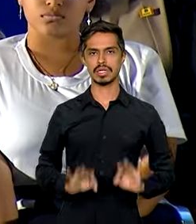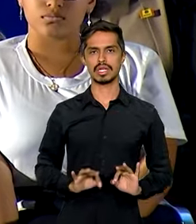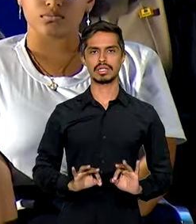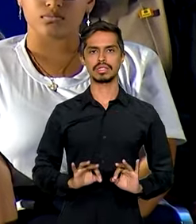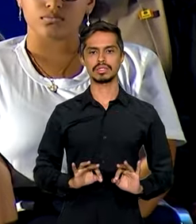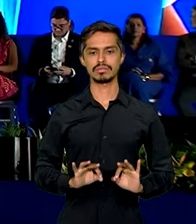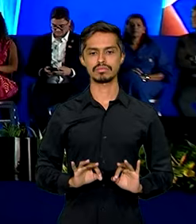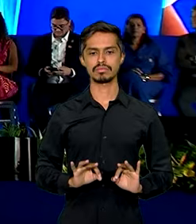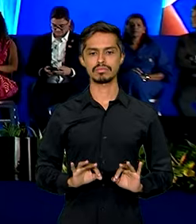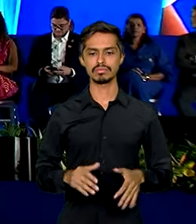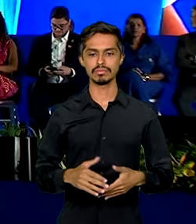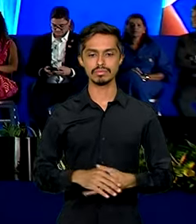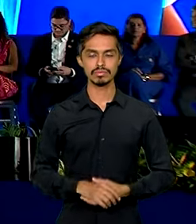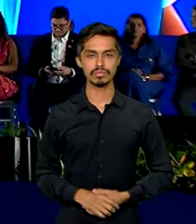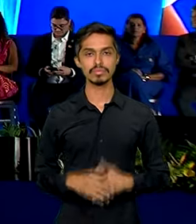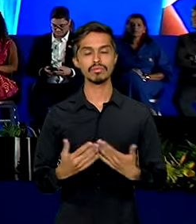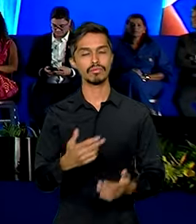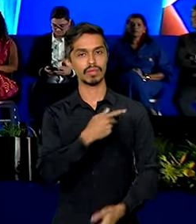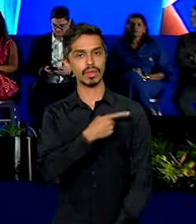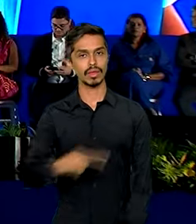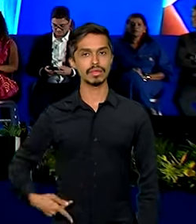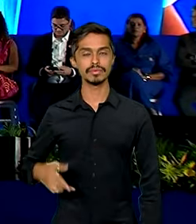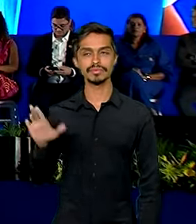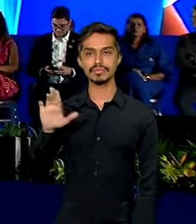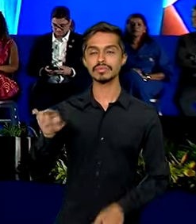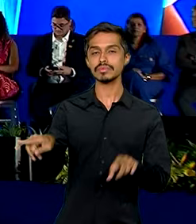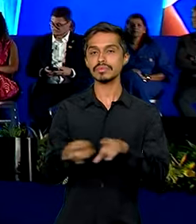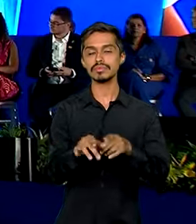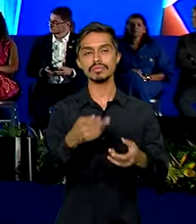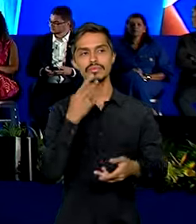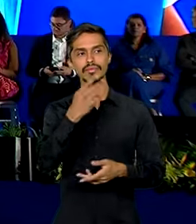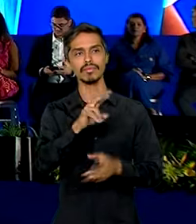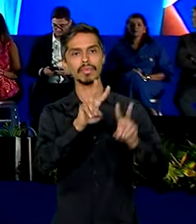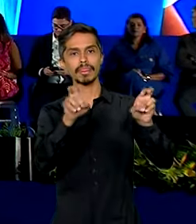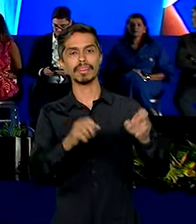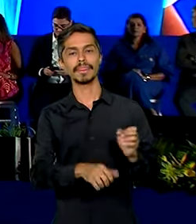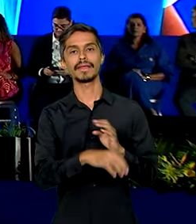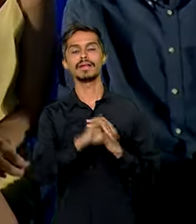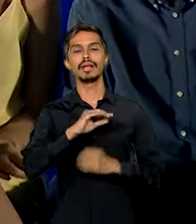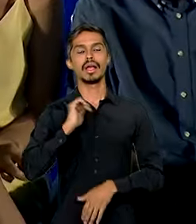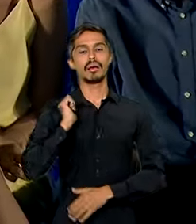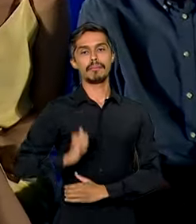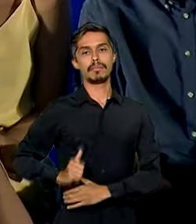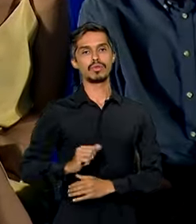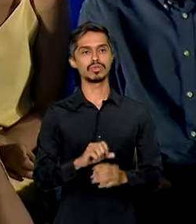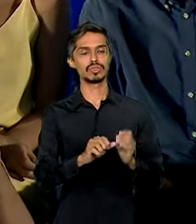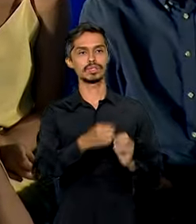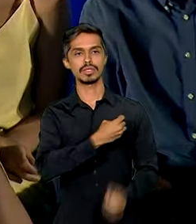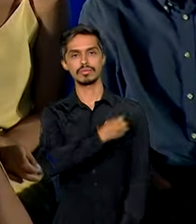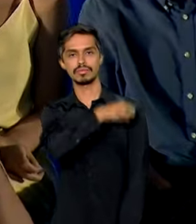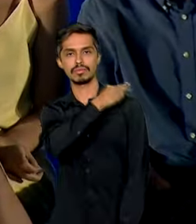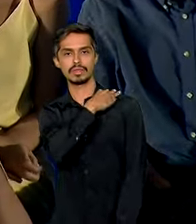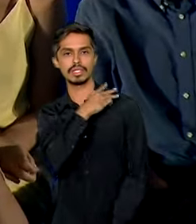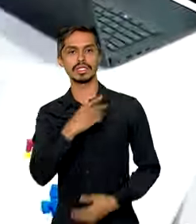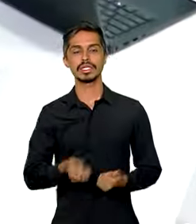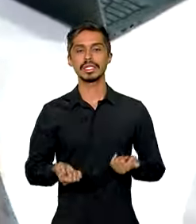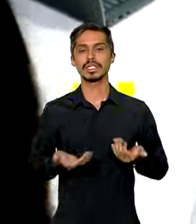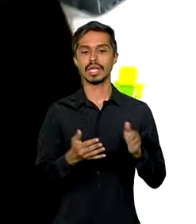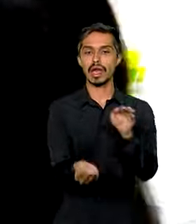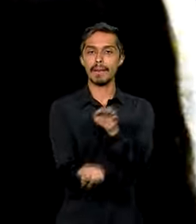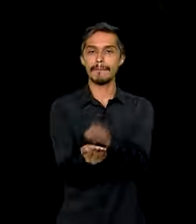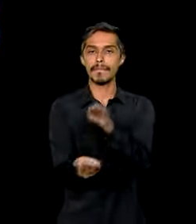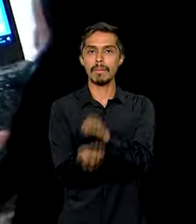categoria nesse país. O presidente também falou sobre a Bolsa Ensino Médio, que vai assegurar uma poupança